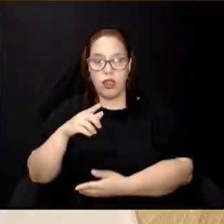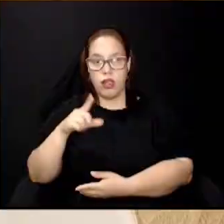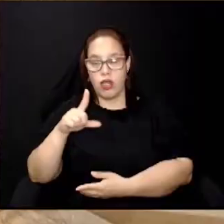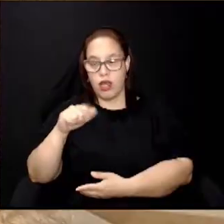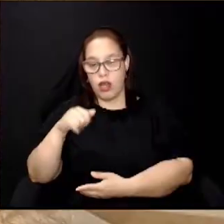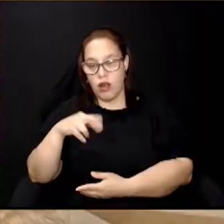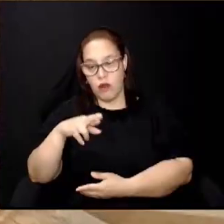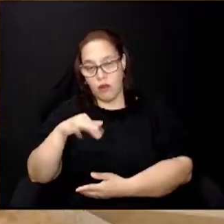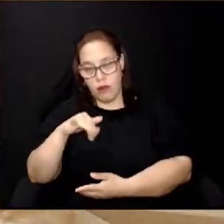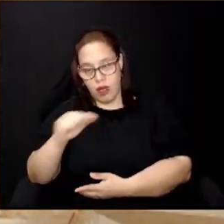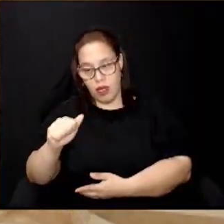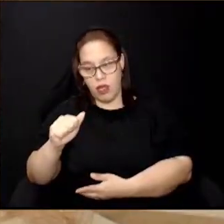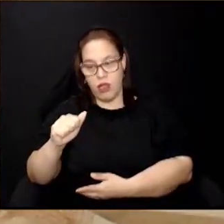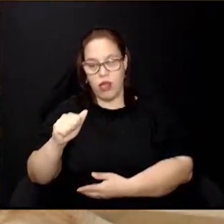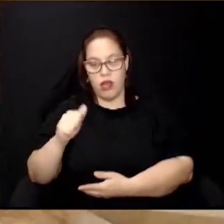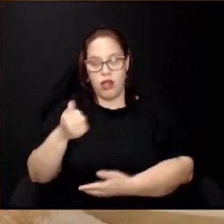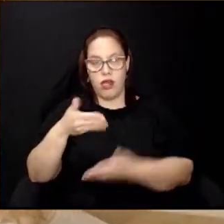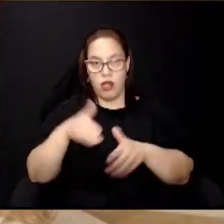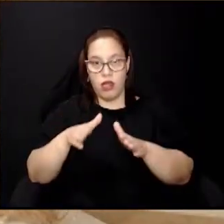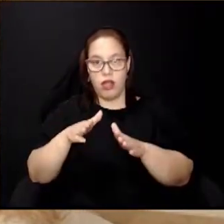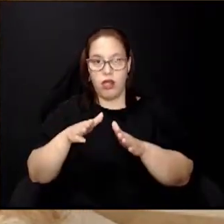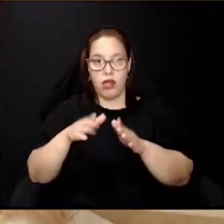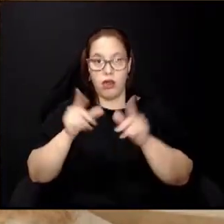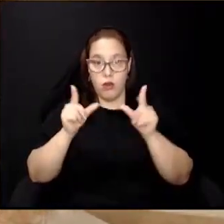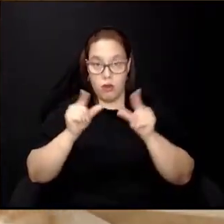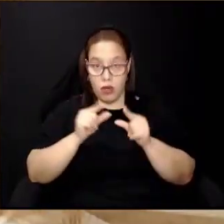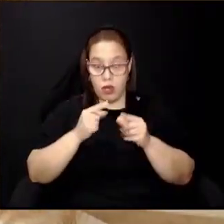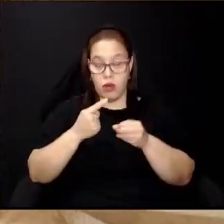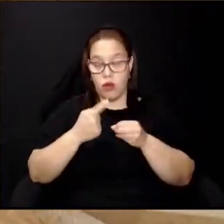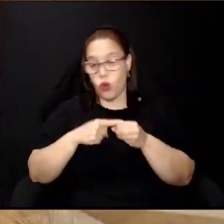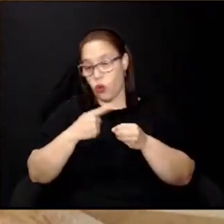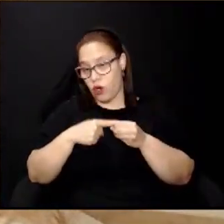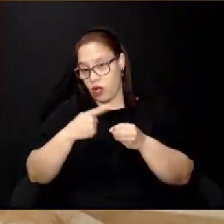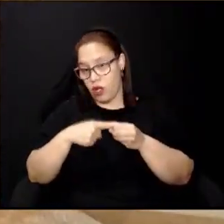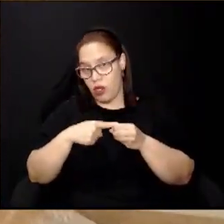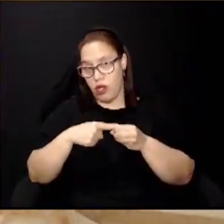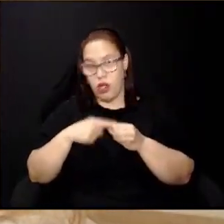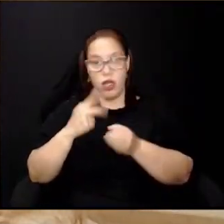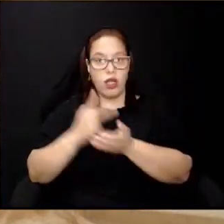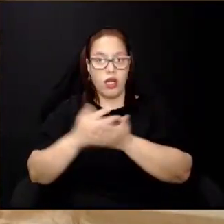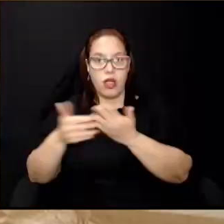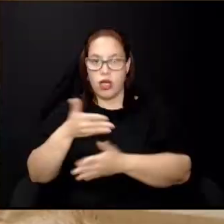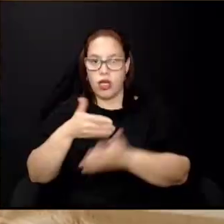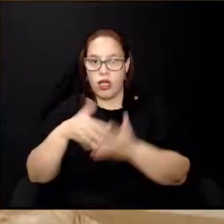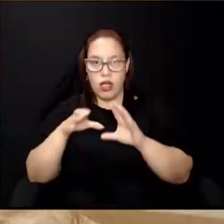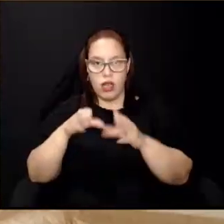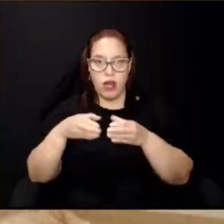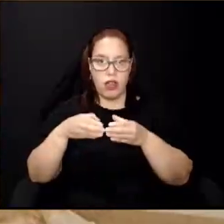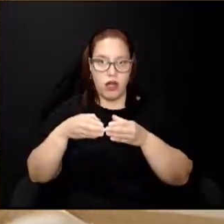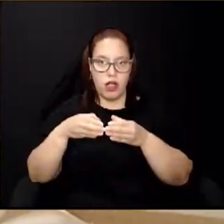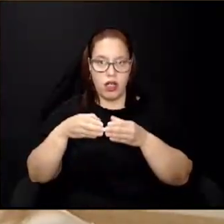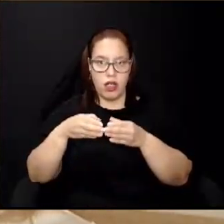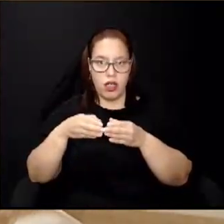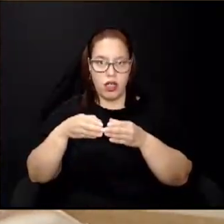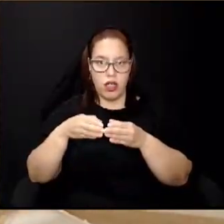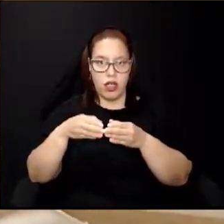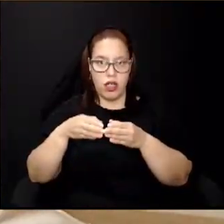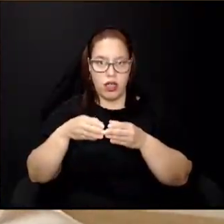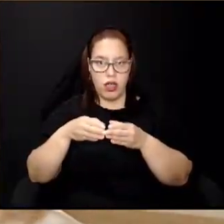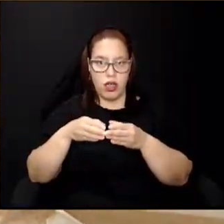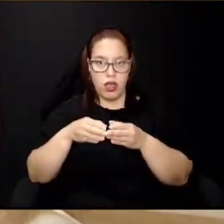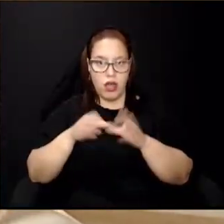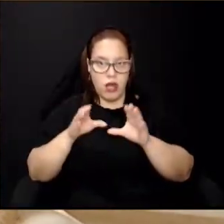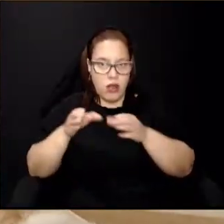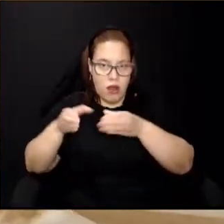Limeira, e uma cidade menor, então eu sempre participei da comunidade, desde a mini comunidade lá